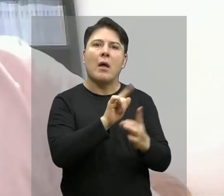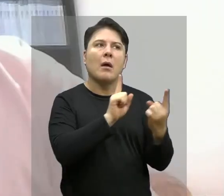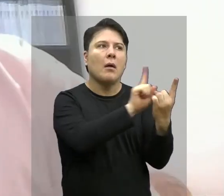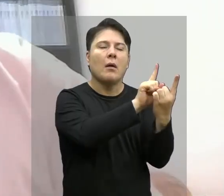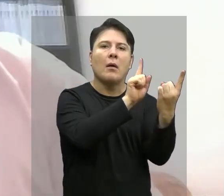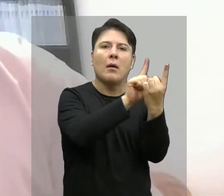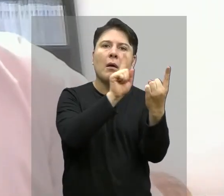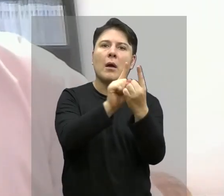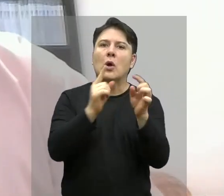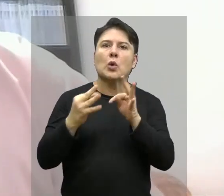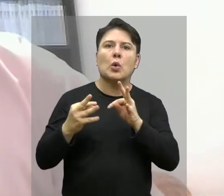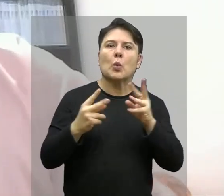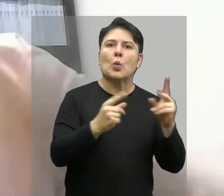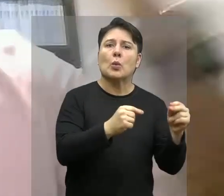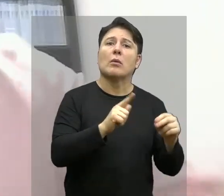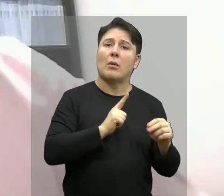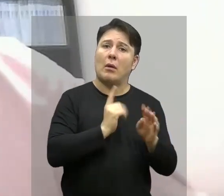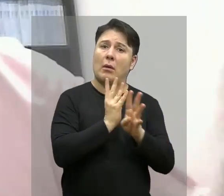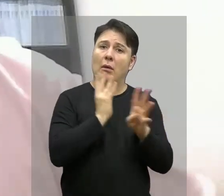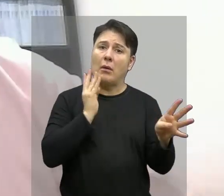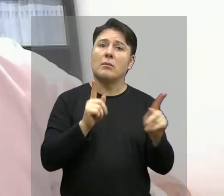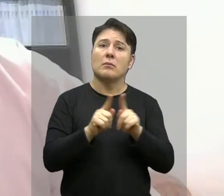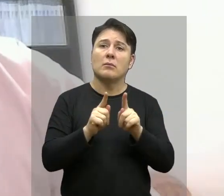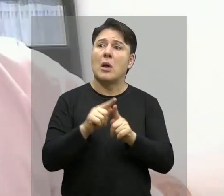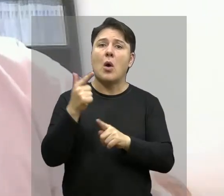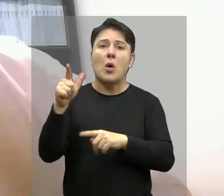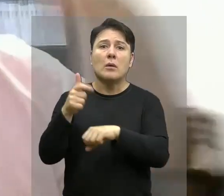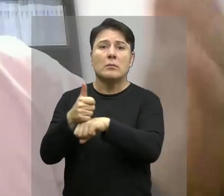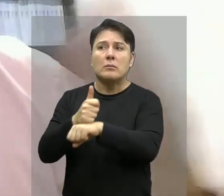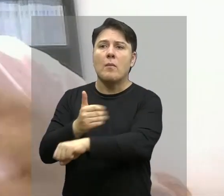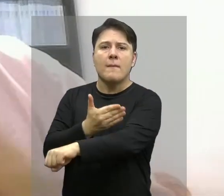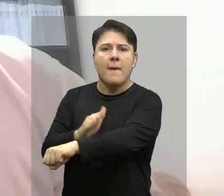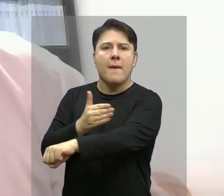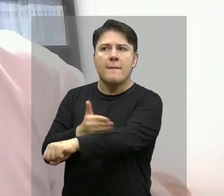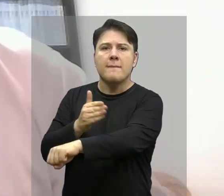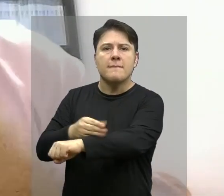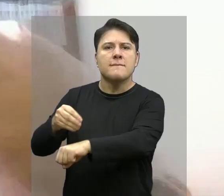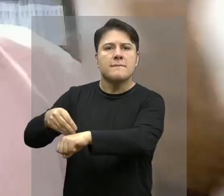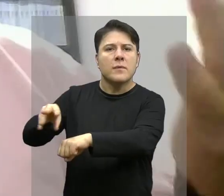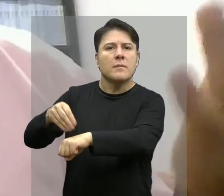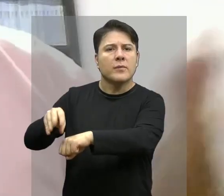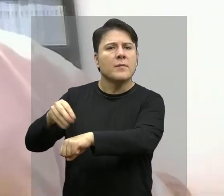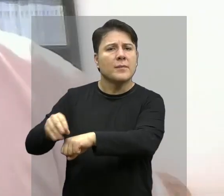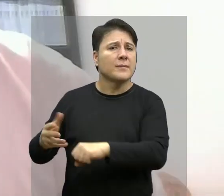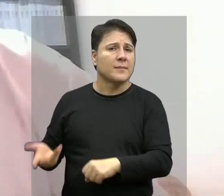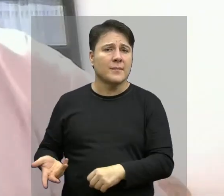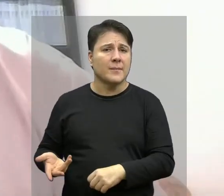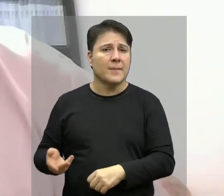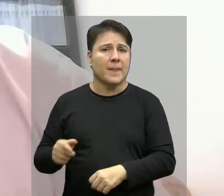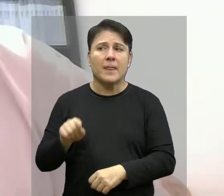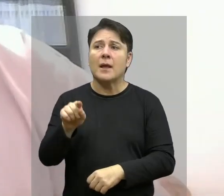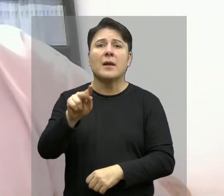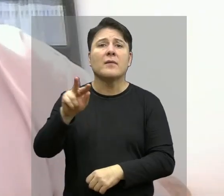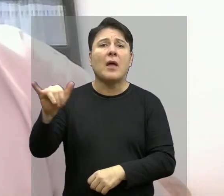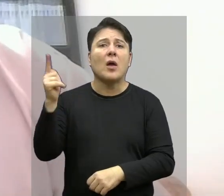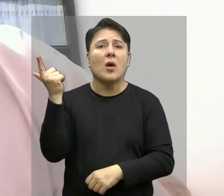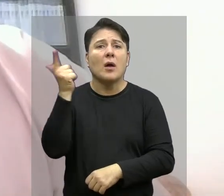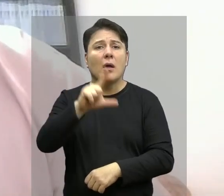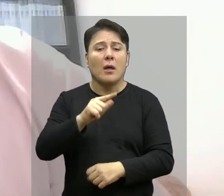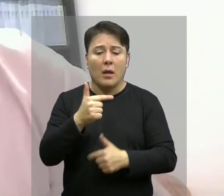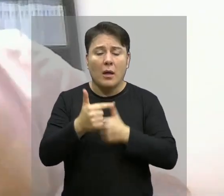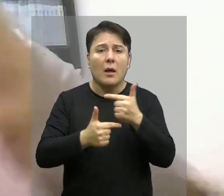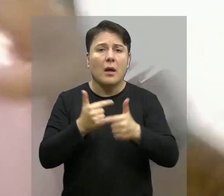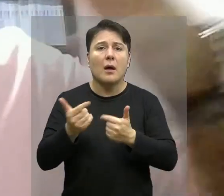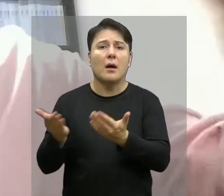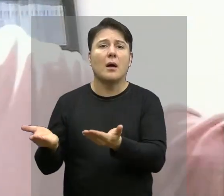essa população, né? De treinar outros profissionais e etc. Né? Quem que vai dar conta disso?